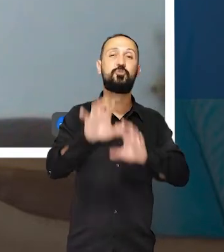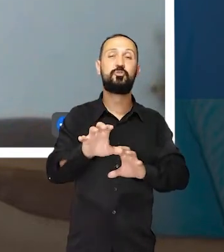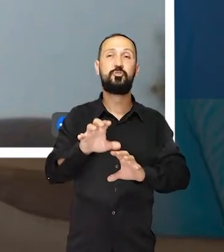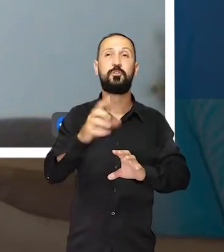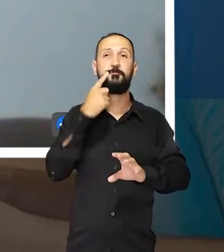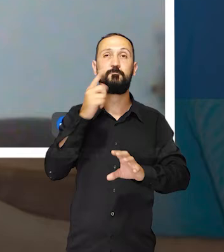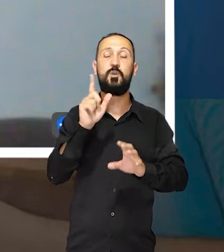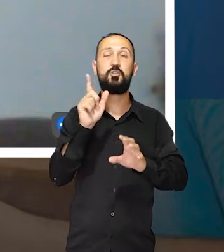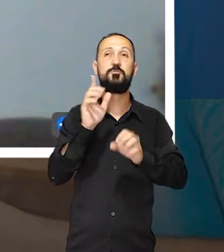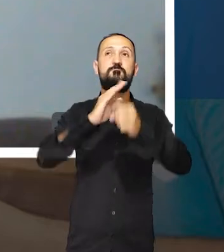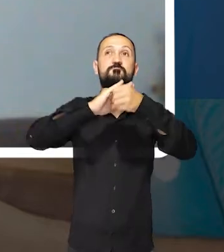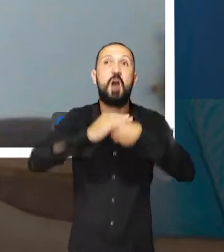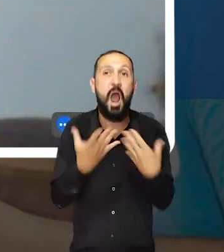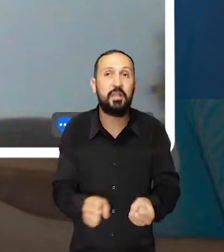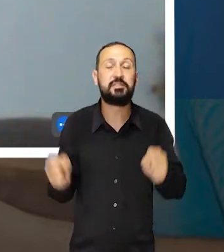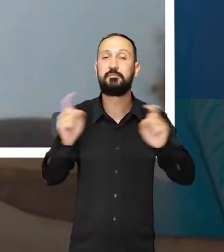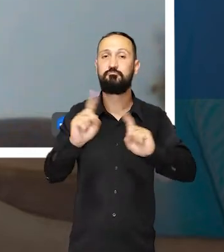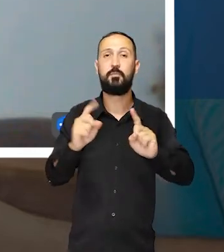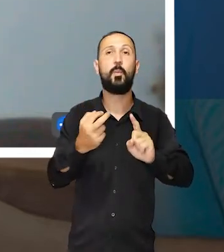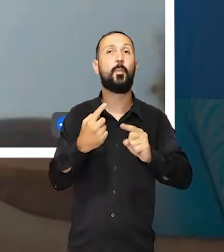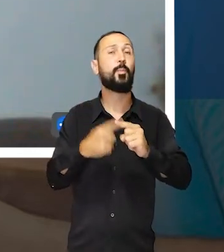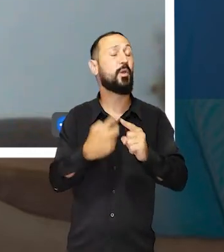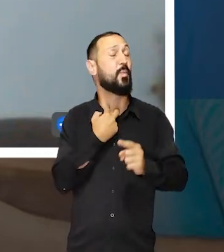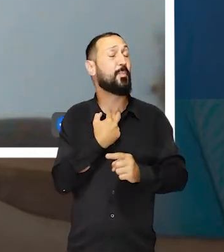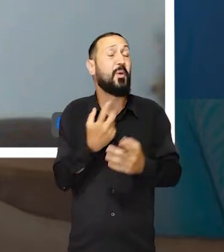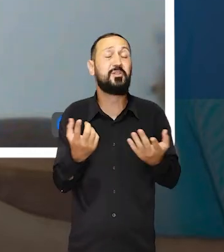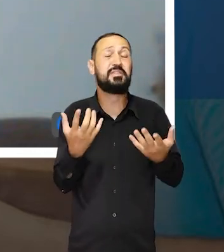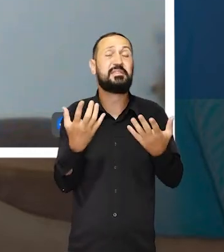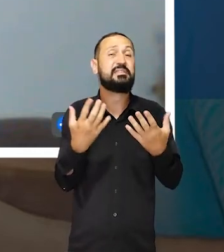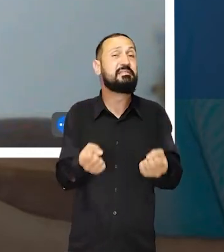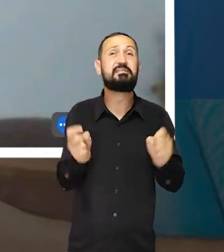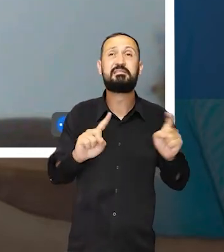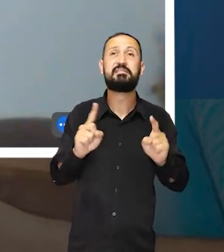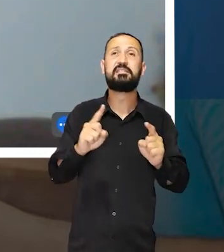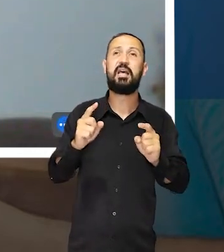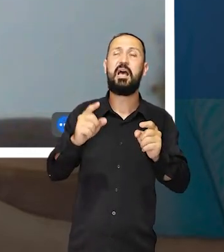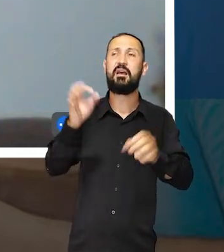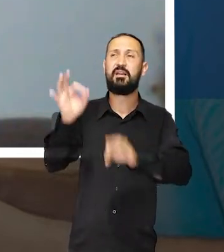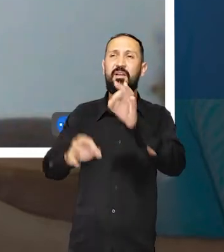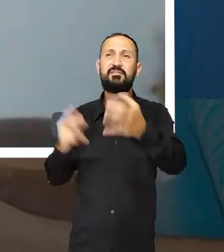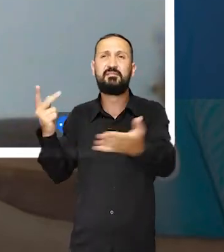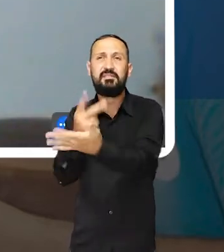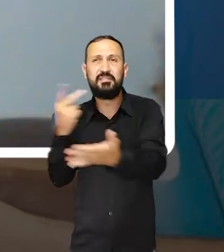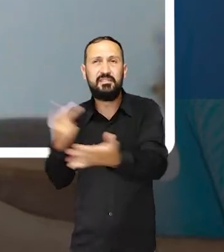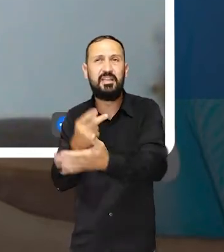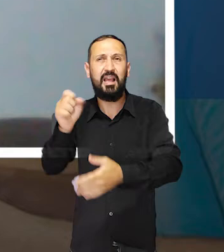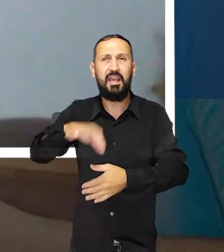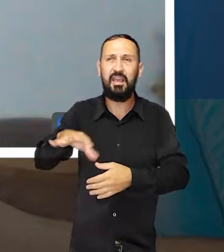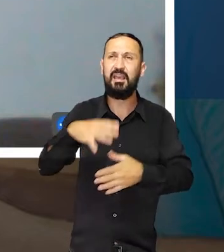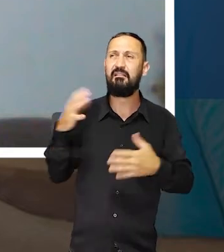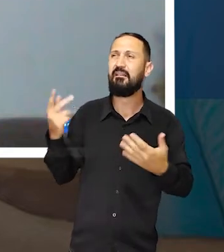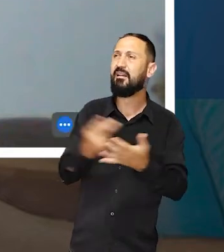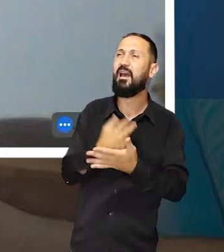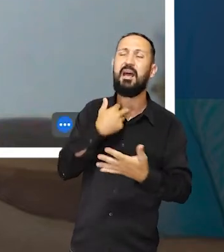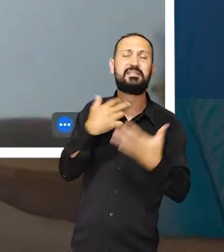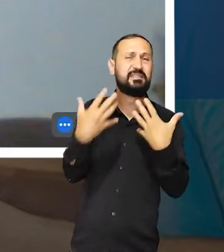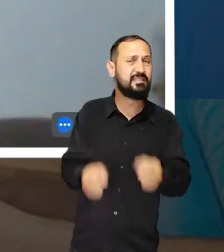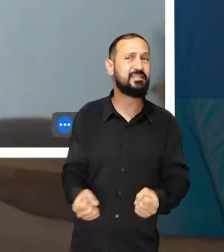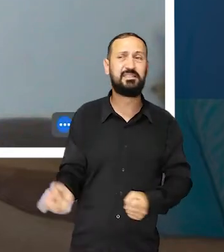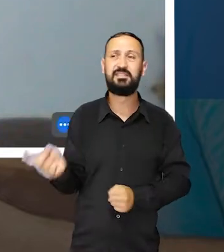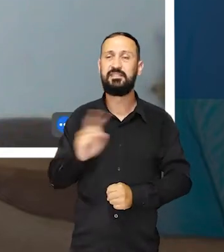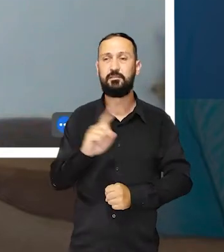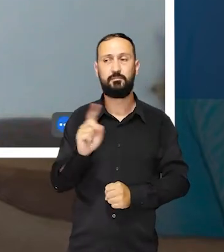é um gesto de insubmissão, porque não podemos aceitar injustiças